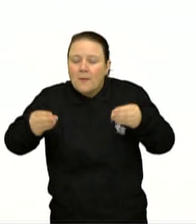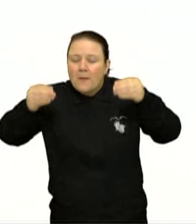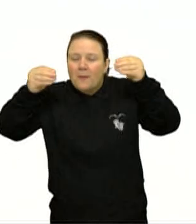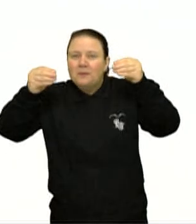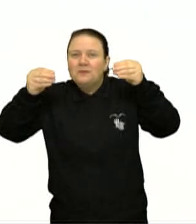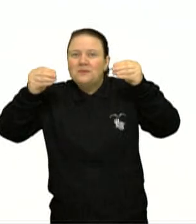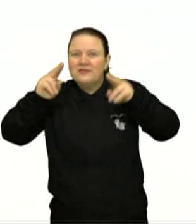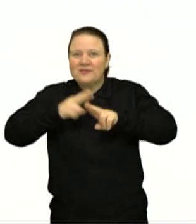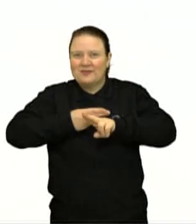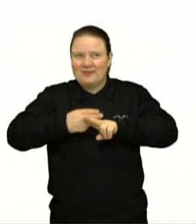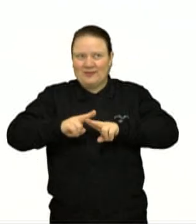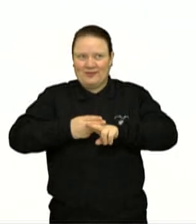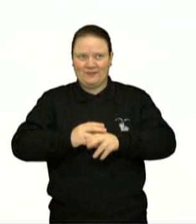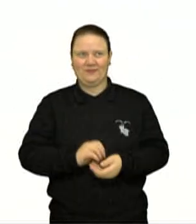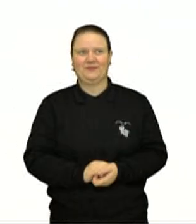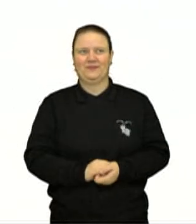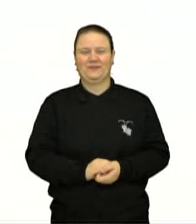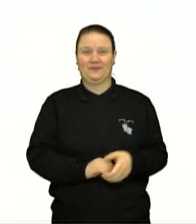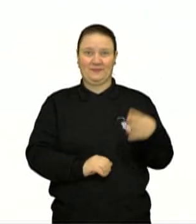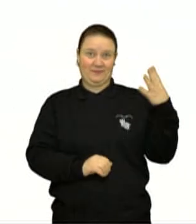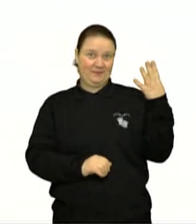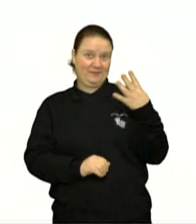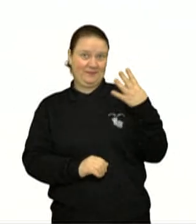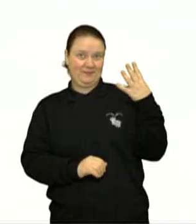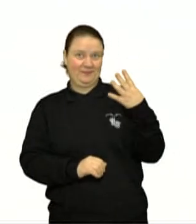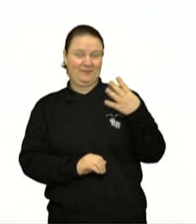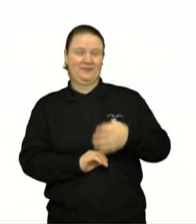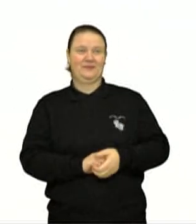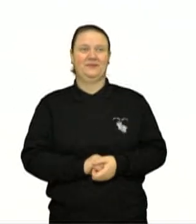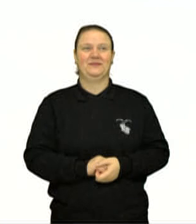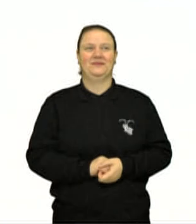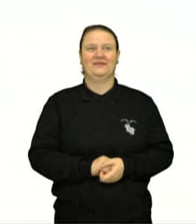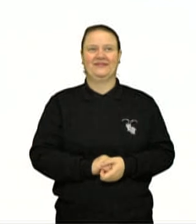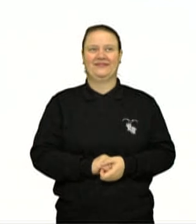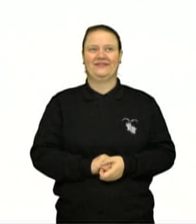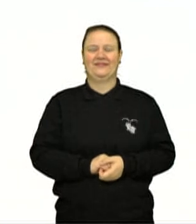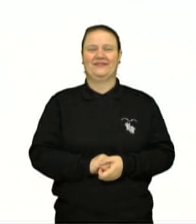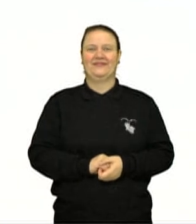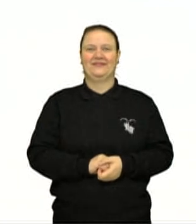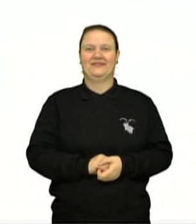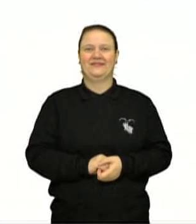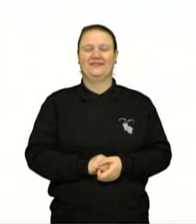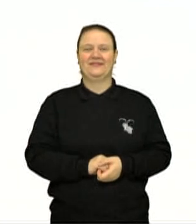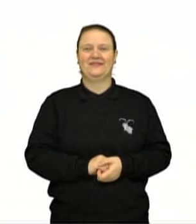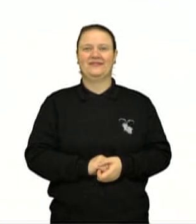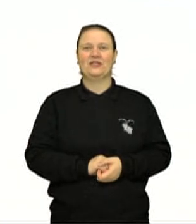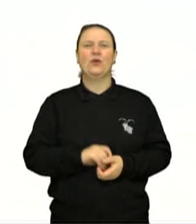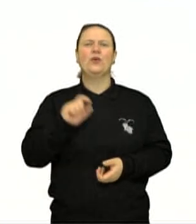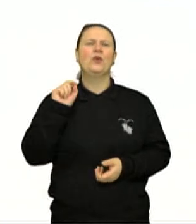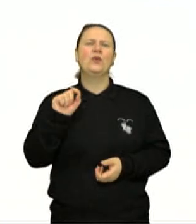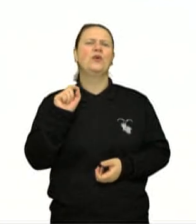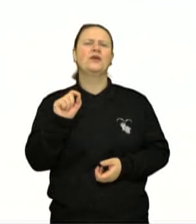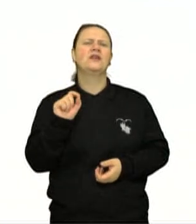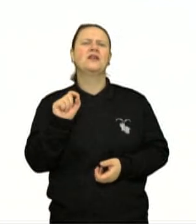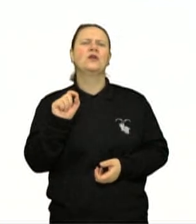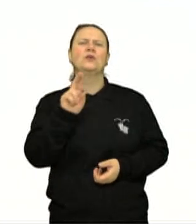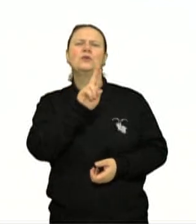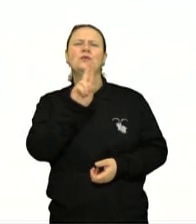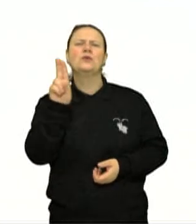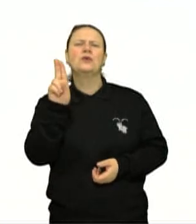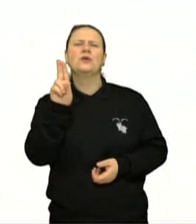chocolate. Por favor, me gustaría una de café. Como que é